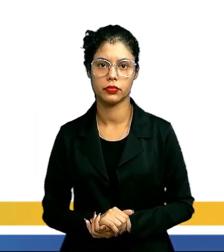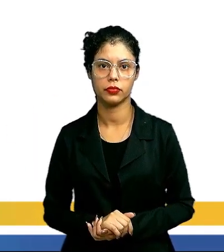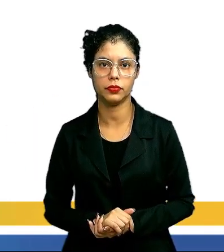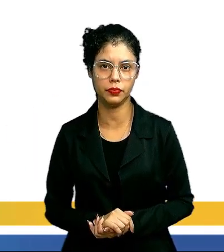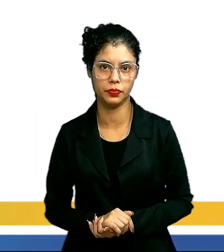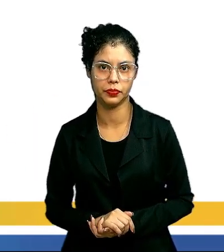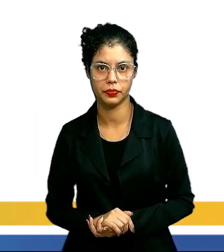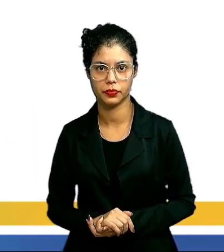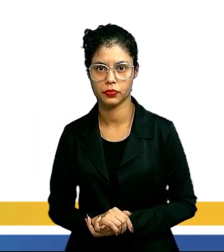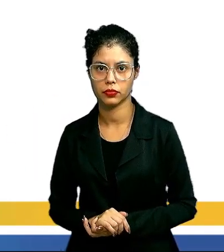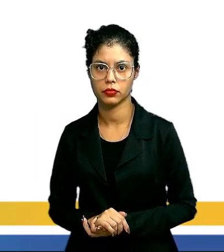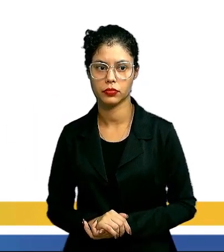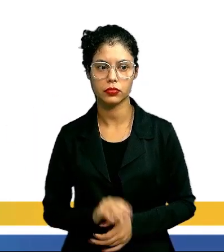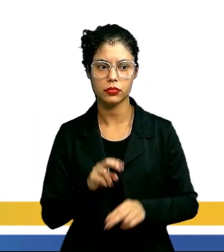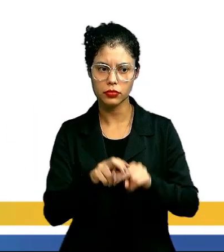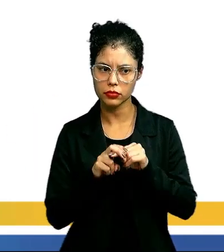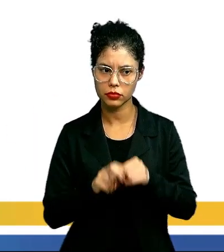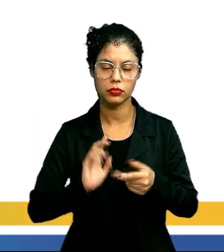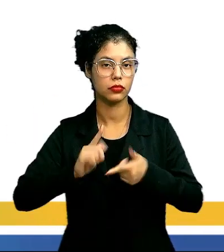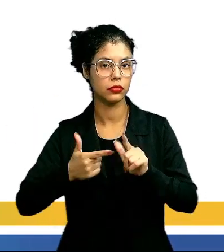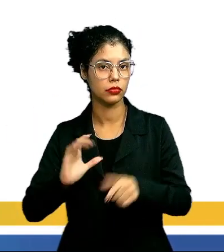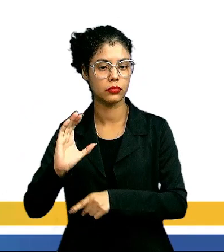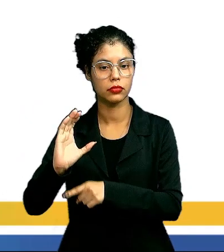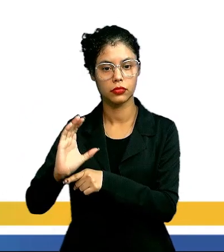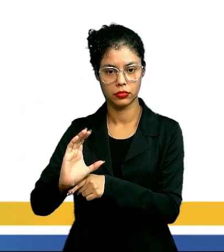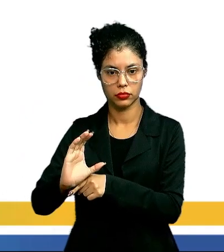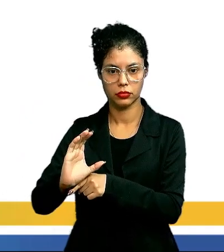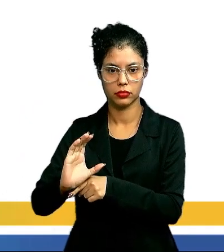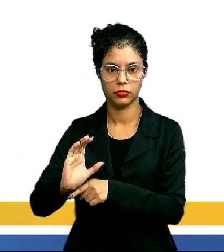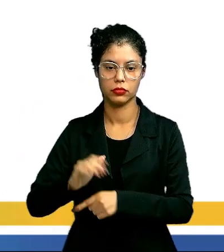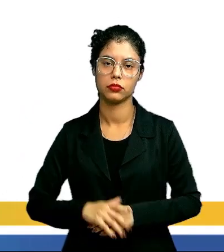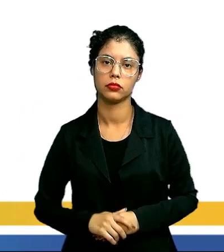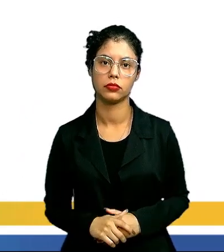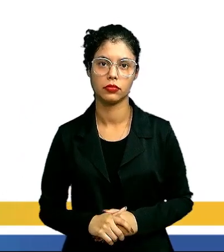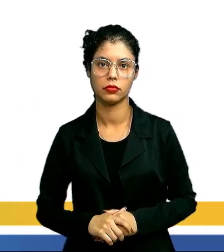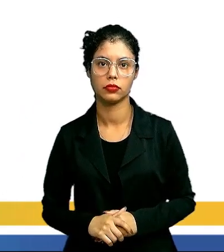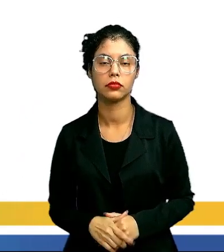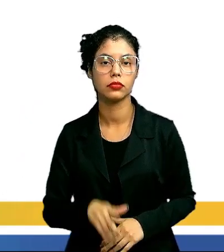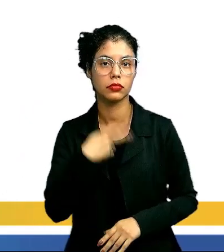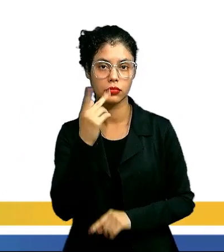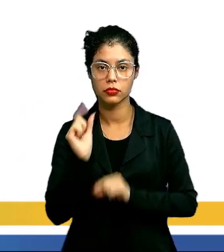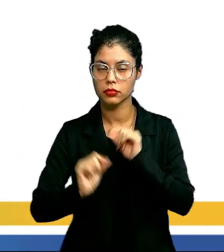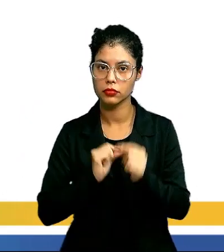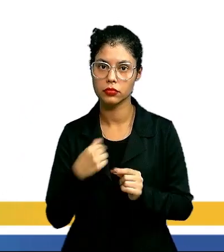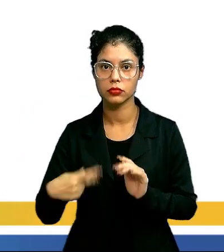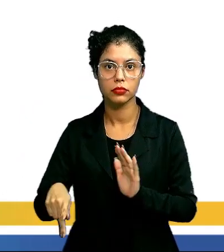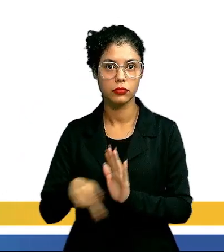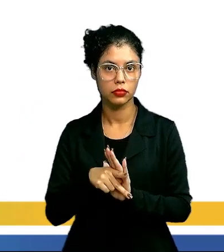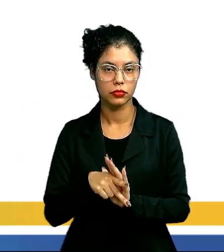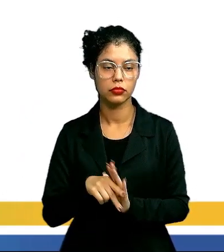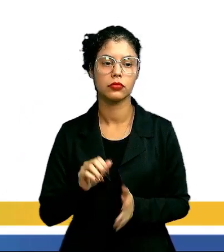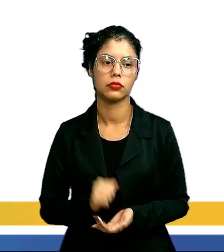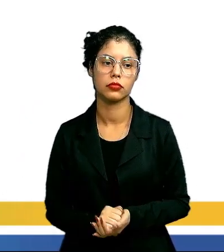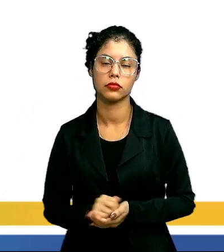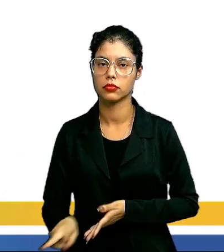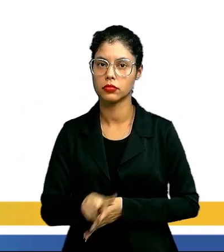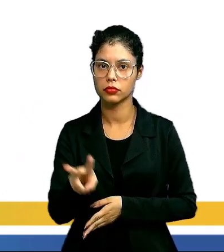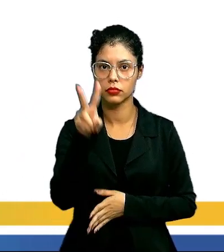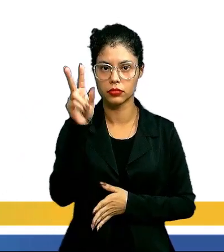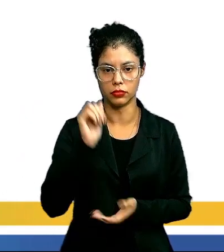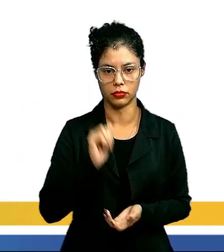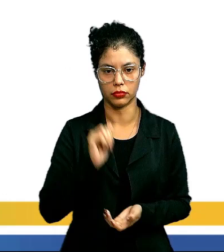11,76 portanto alternativa correta é alternativa c que fala Exatamente esse valor